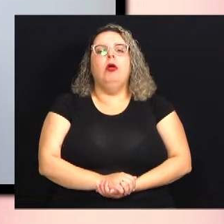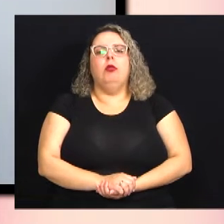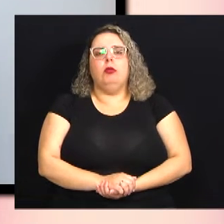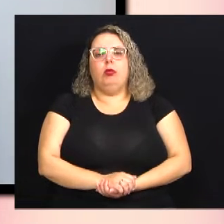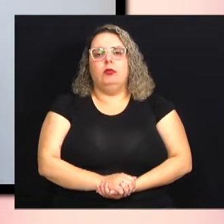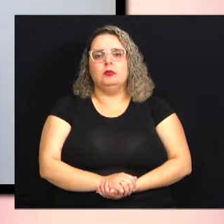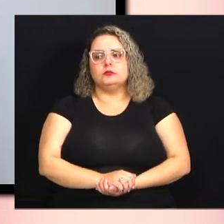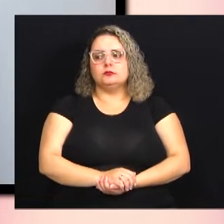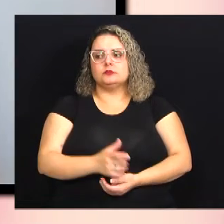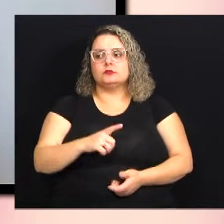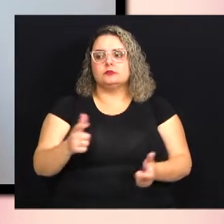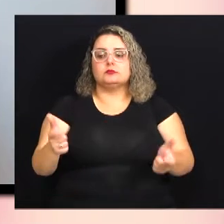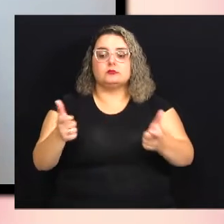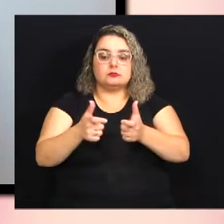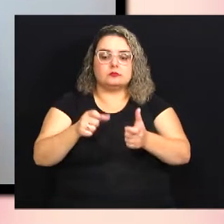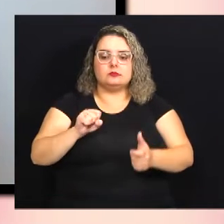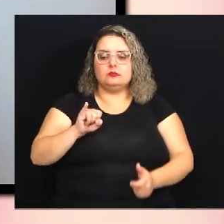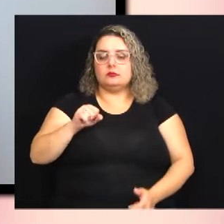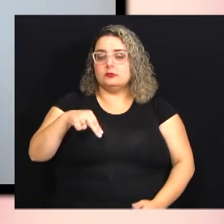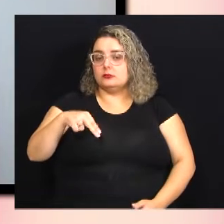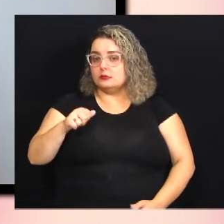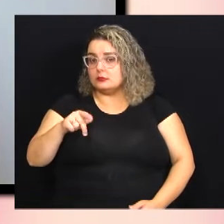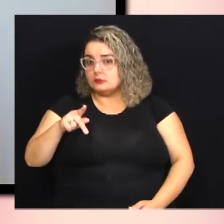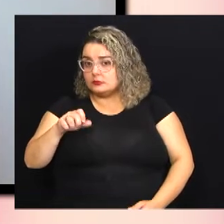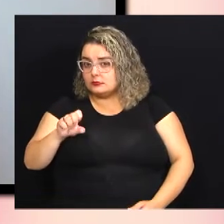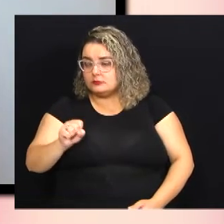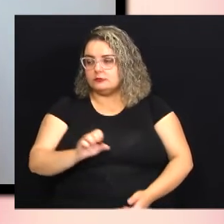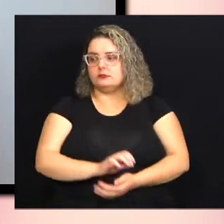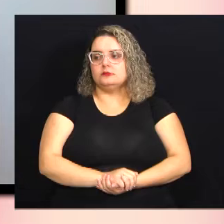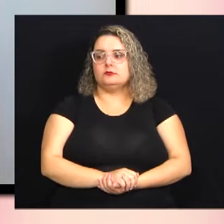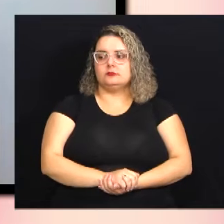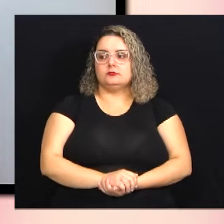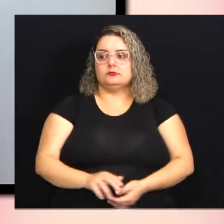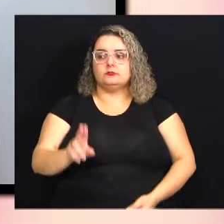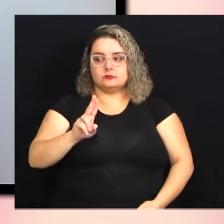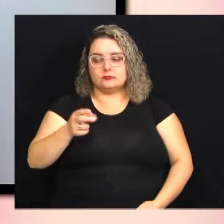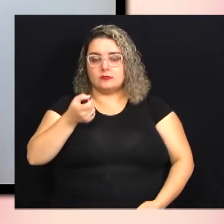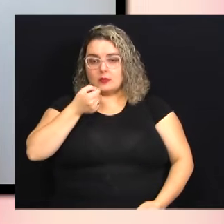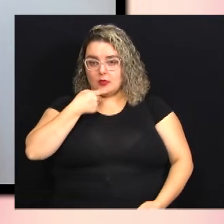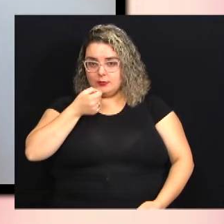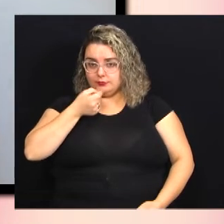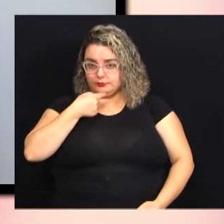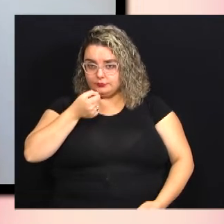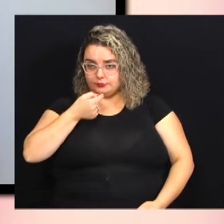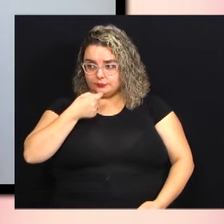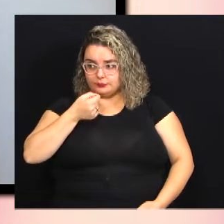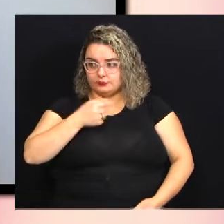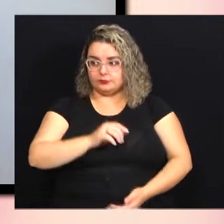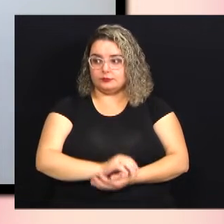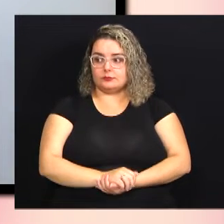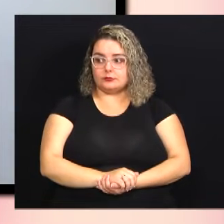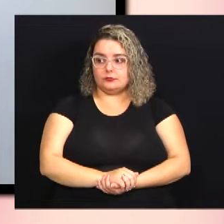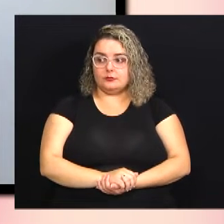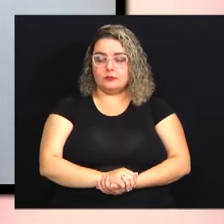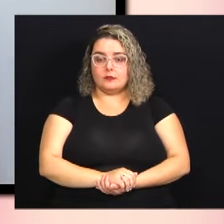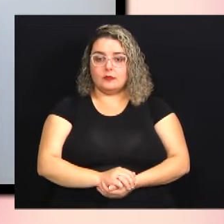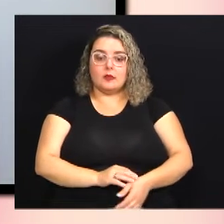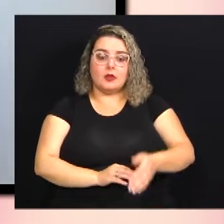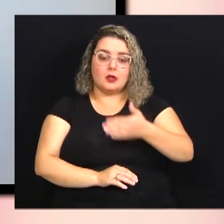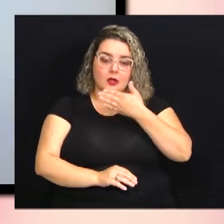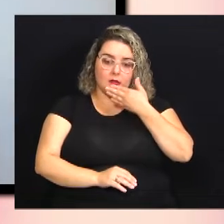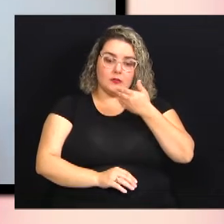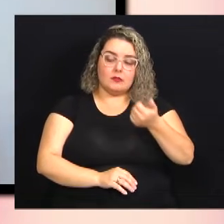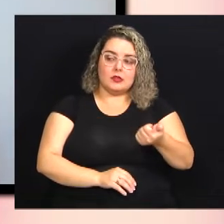de sinapse, se a gente usar medicamento que melhora